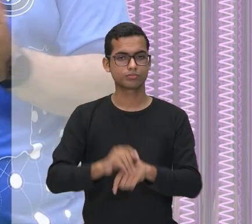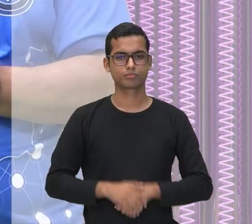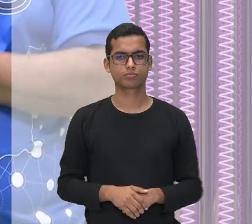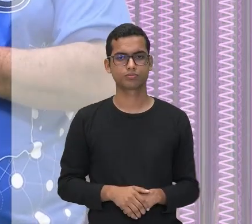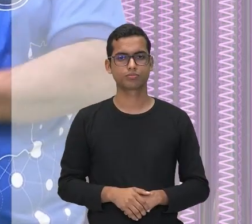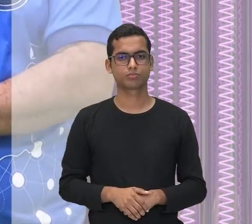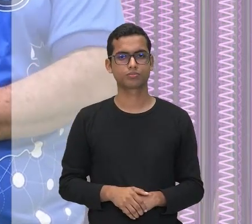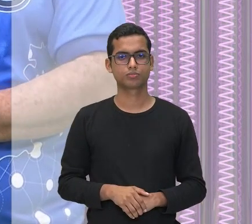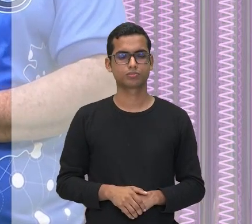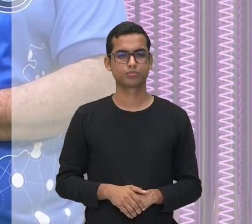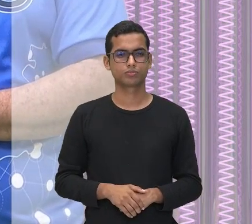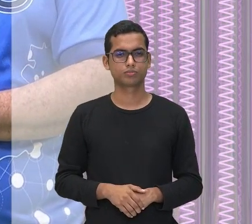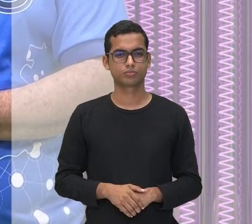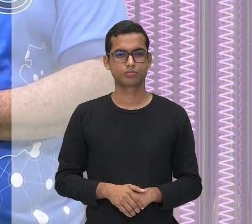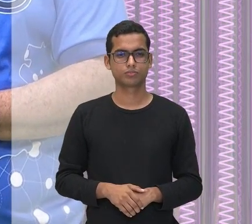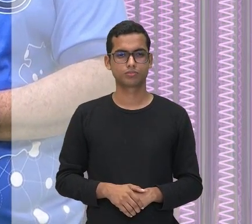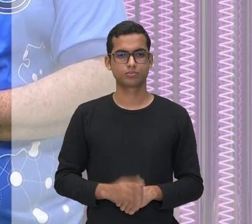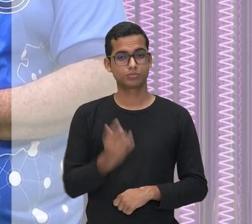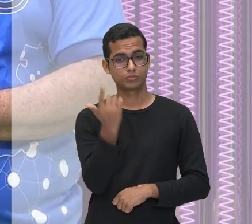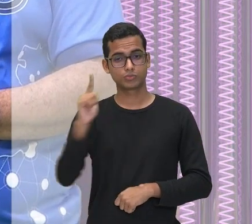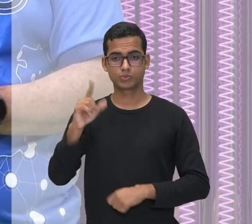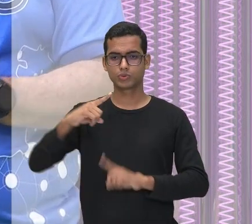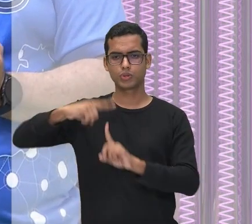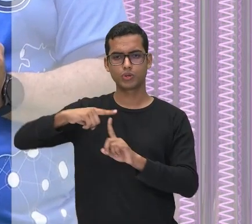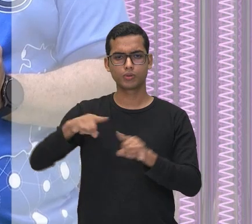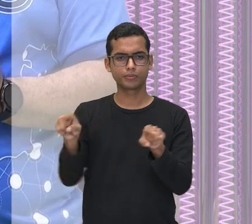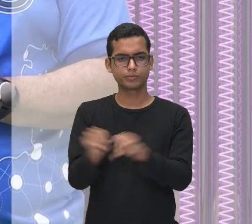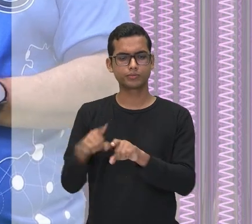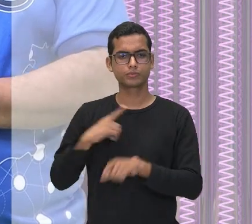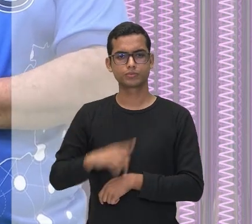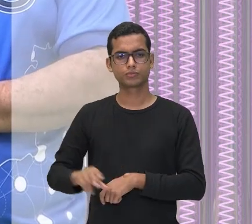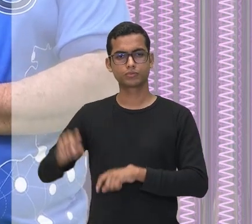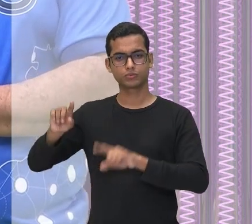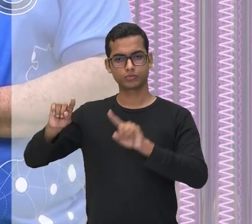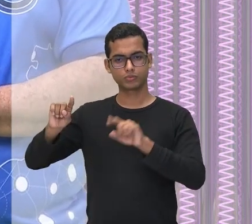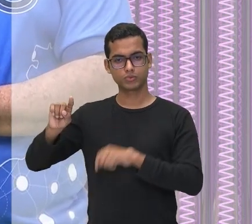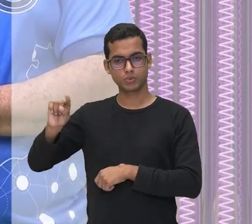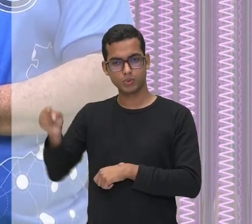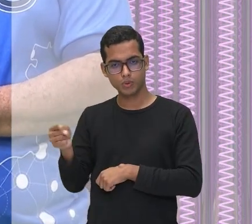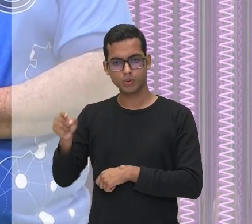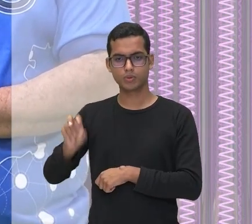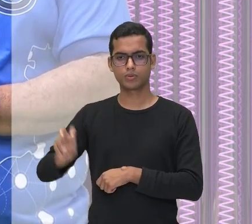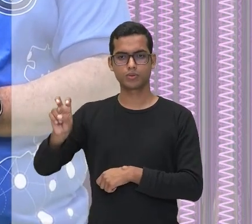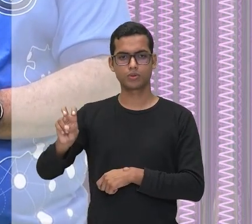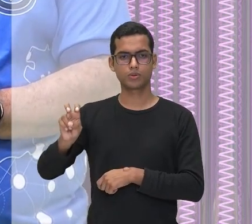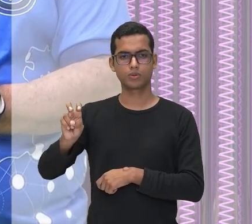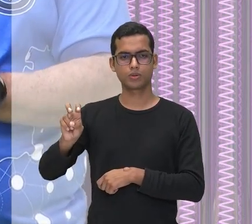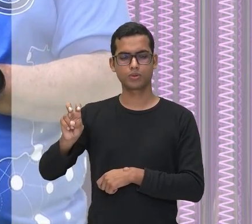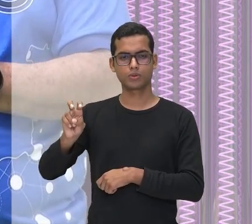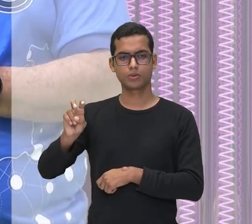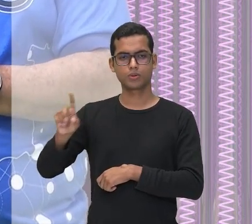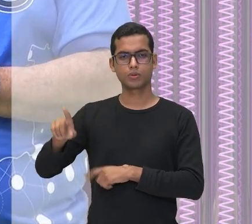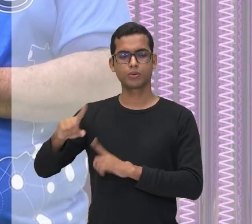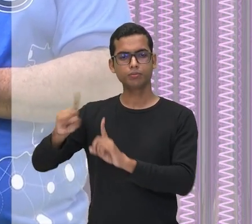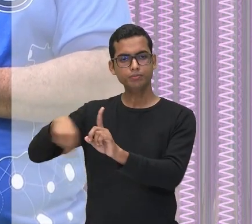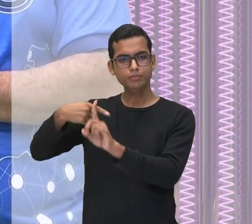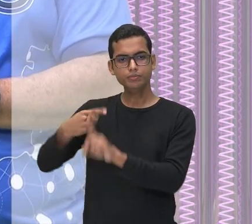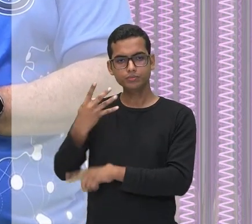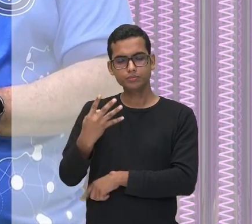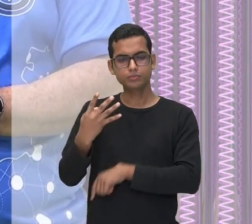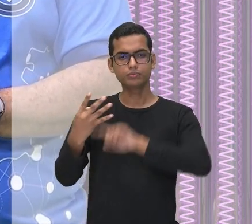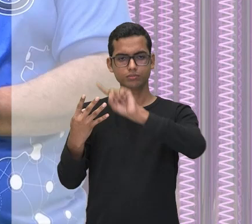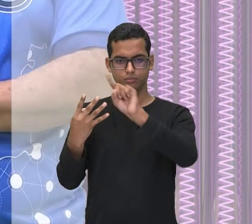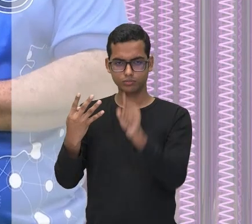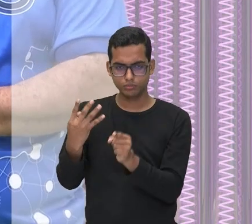olha só, temos aí também uma expressão numérica, tipo 5 mais 4, dentro do parêntese, vezes 8